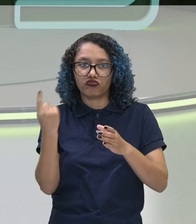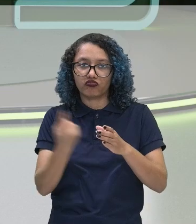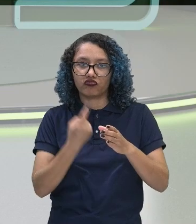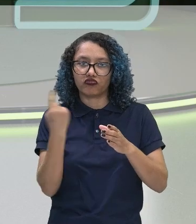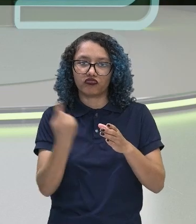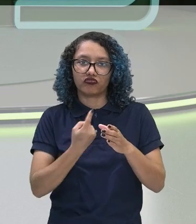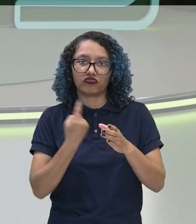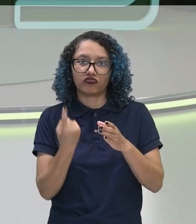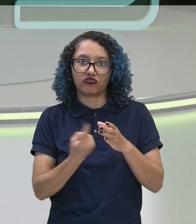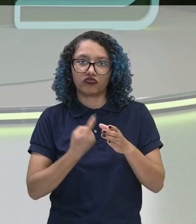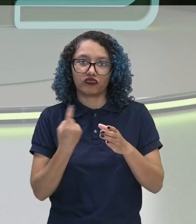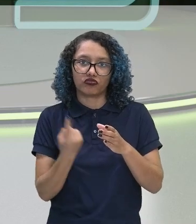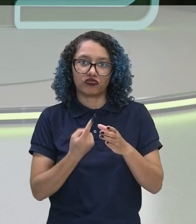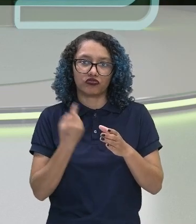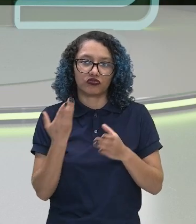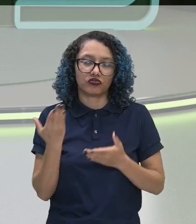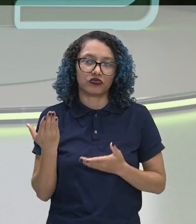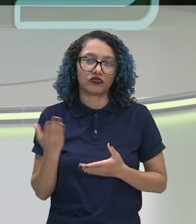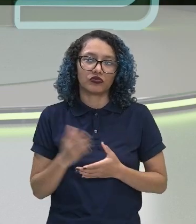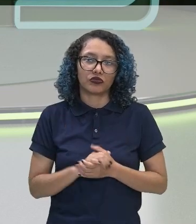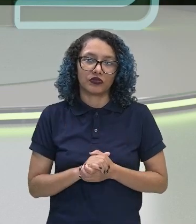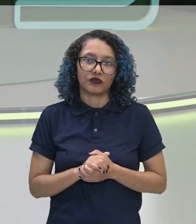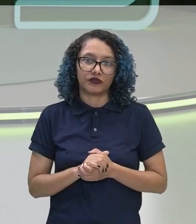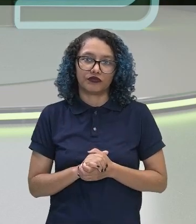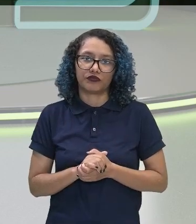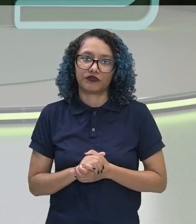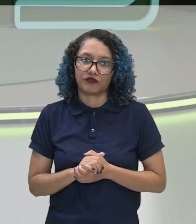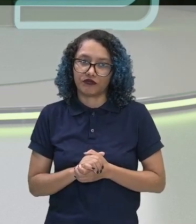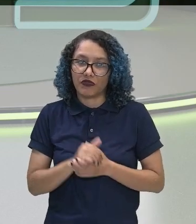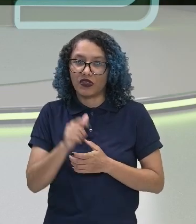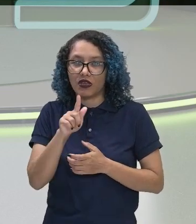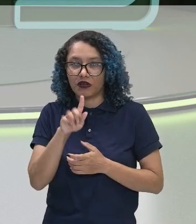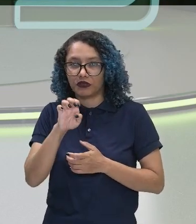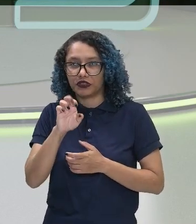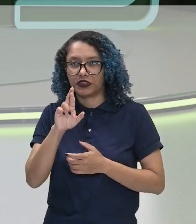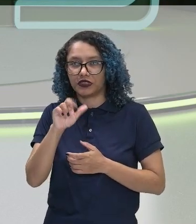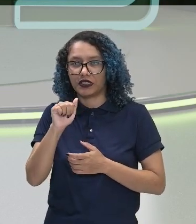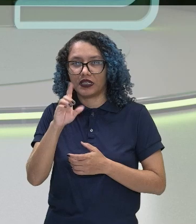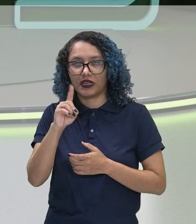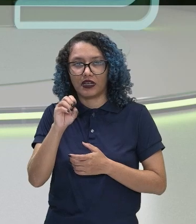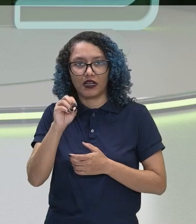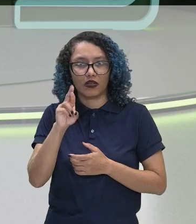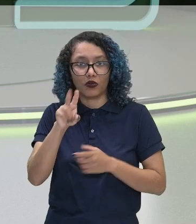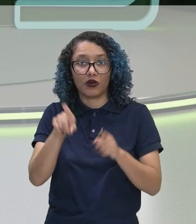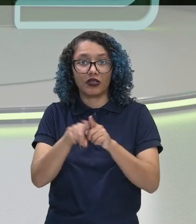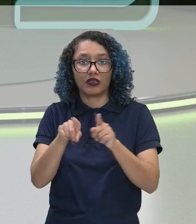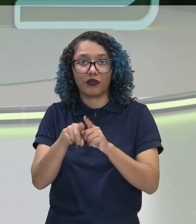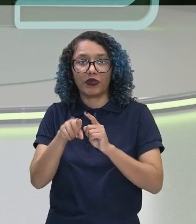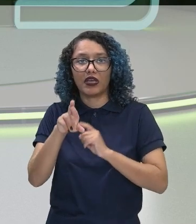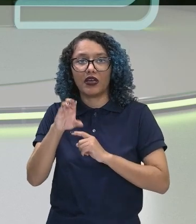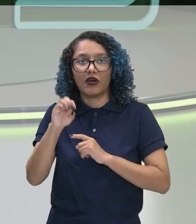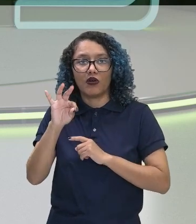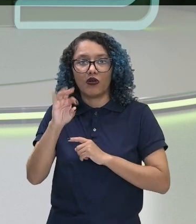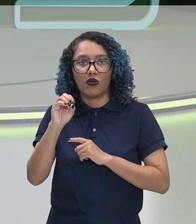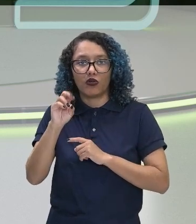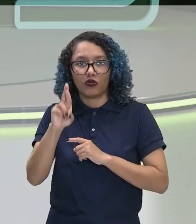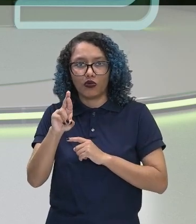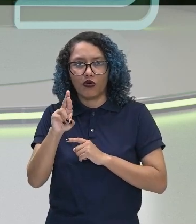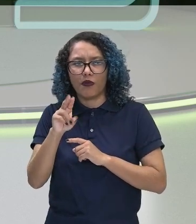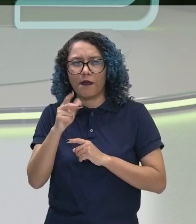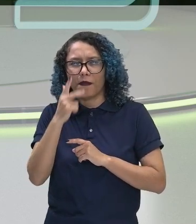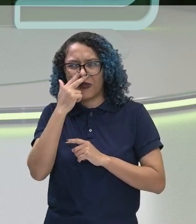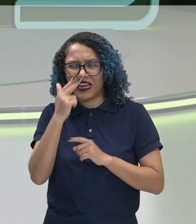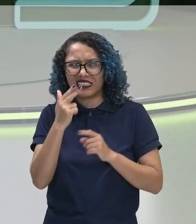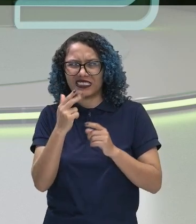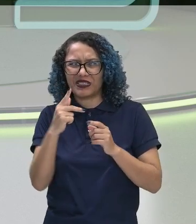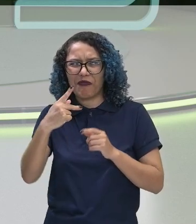aí que você está vendo o gerador e o rotor. Esse rotor, ele funciona como se fossem várias pás, né, que vão